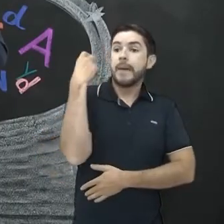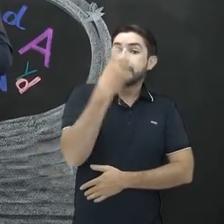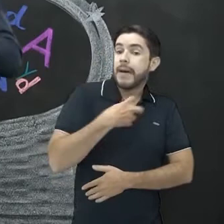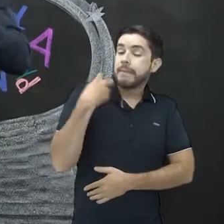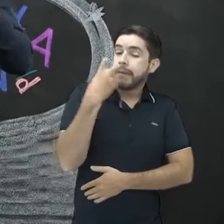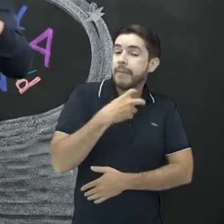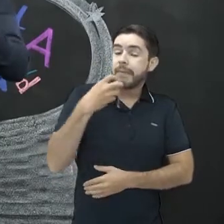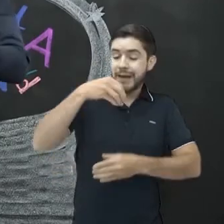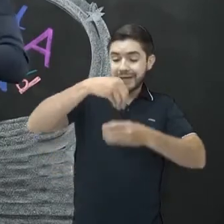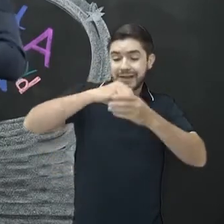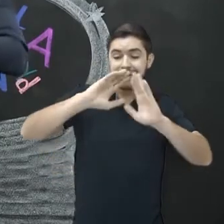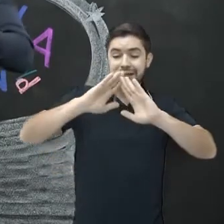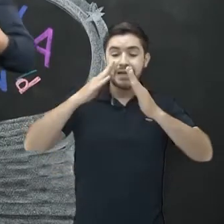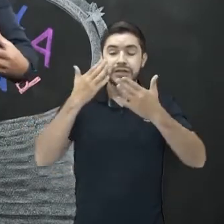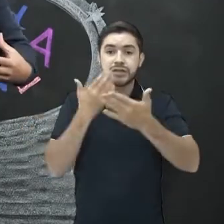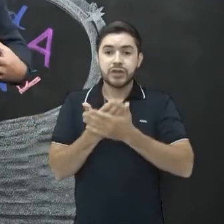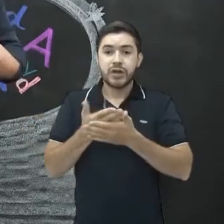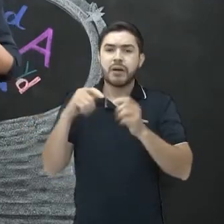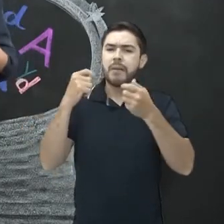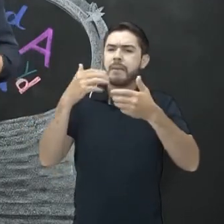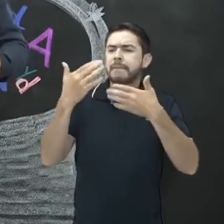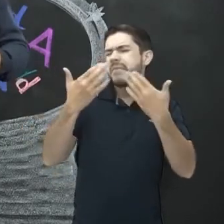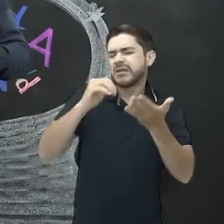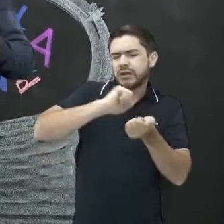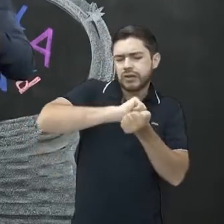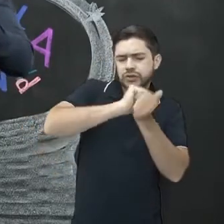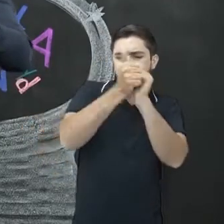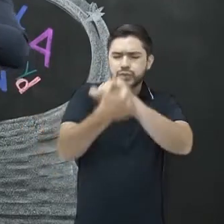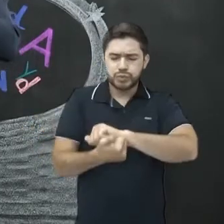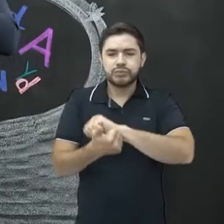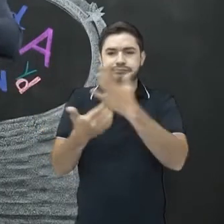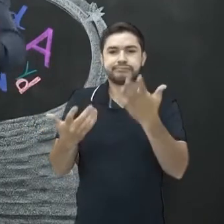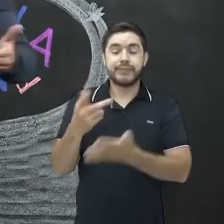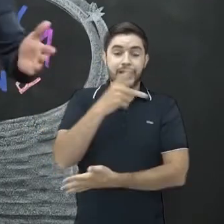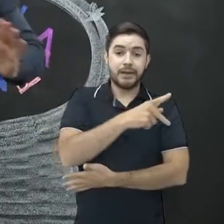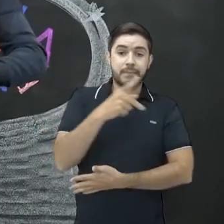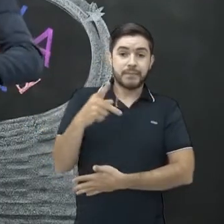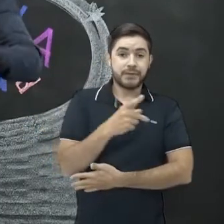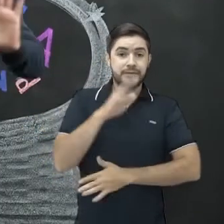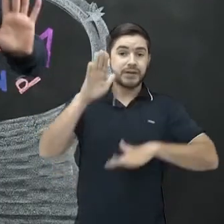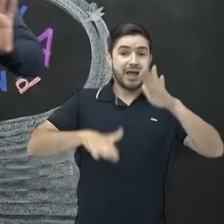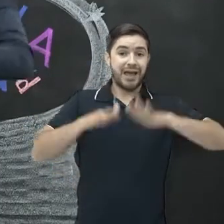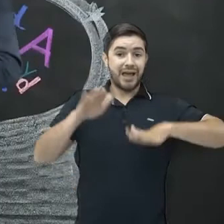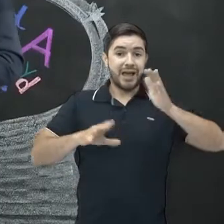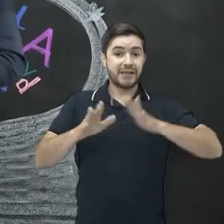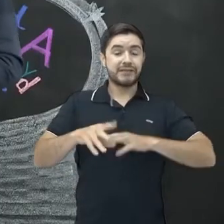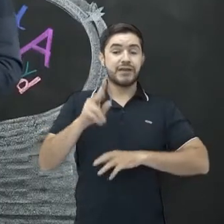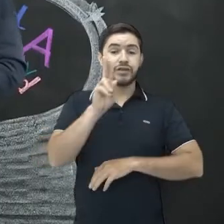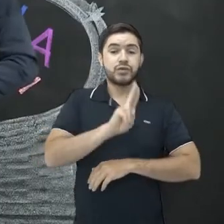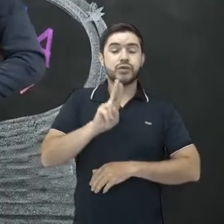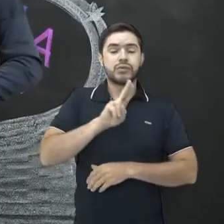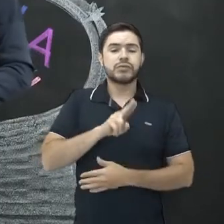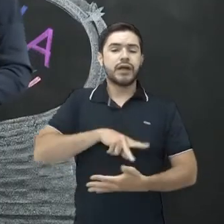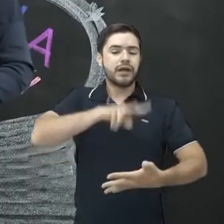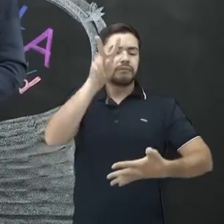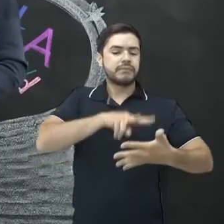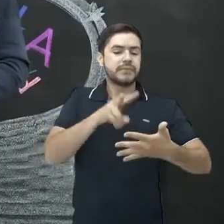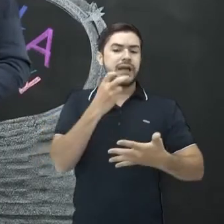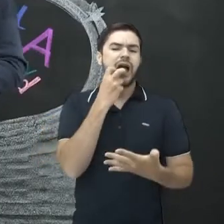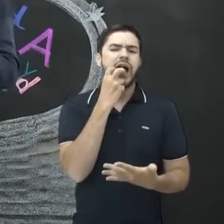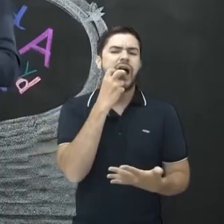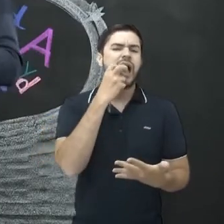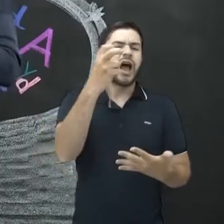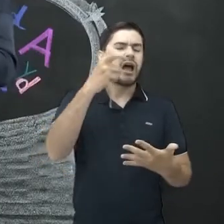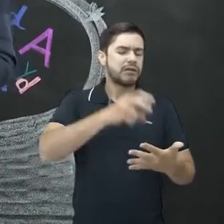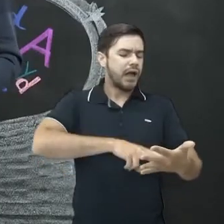escola ela ainda está num processo de adaptação. Os professores muitas vezes utilizam a leitura em voz alta para que você esteja de fato exercitando um